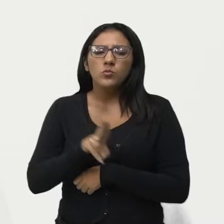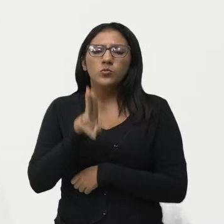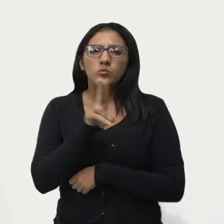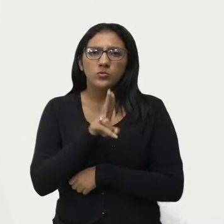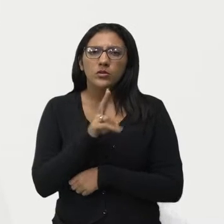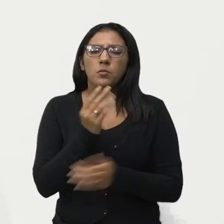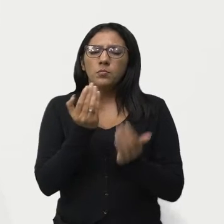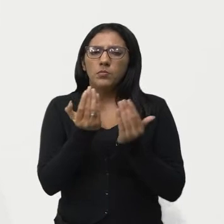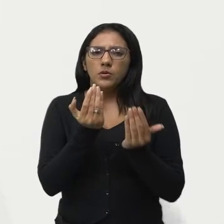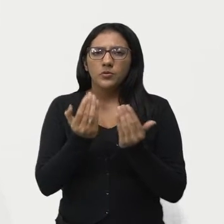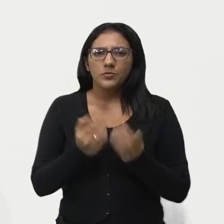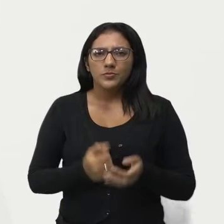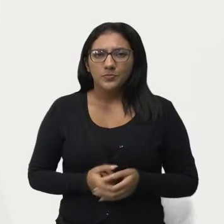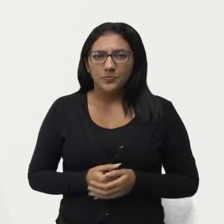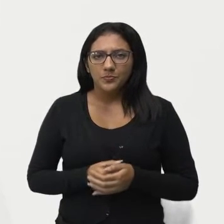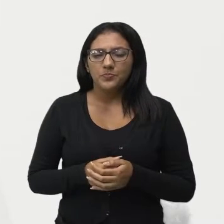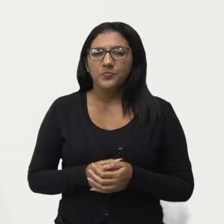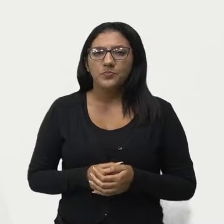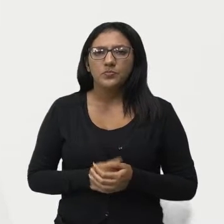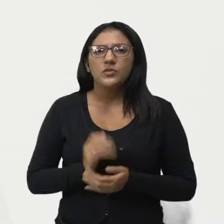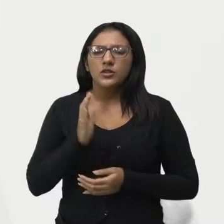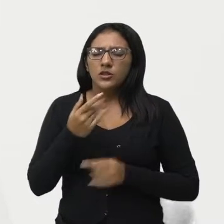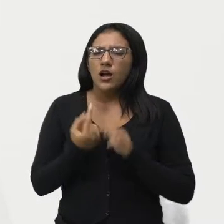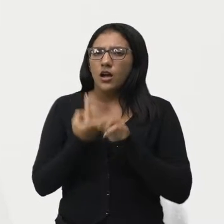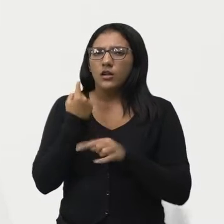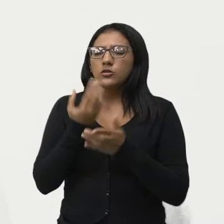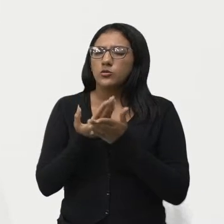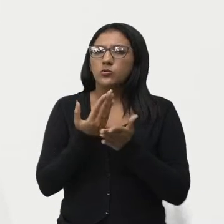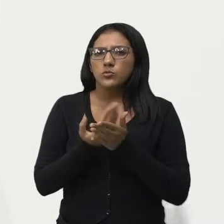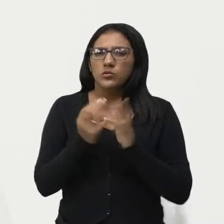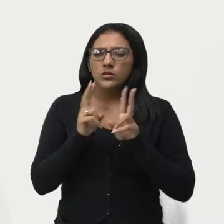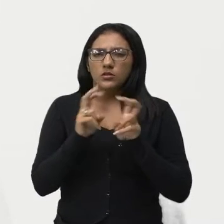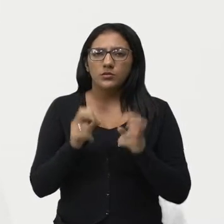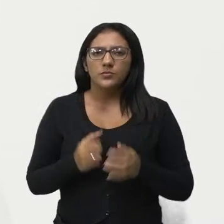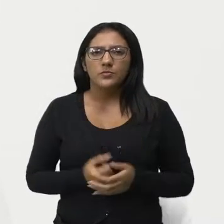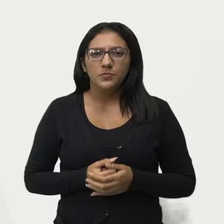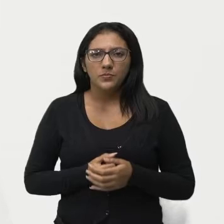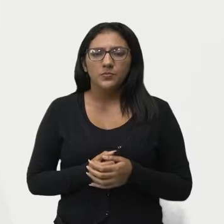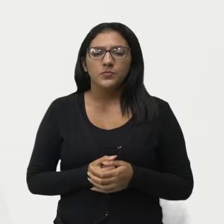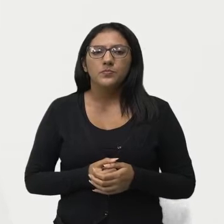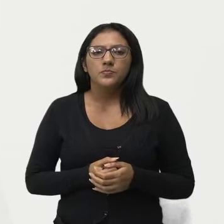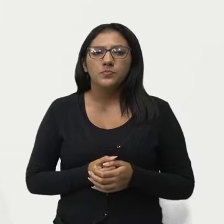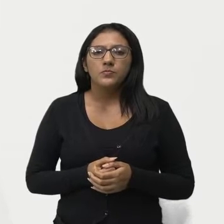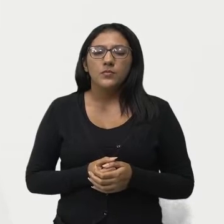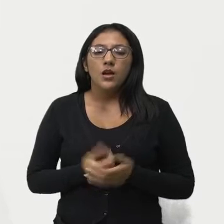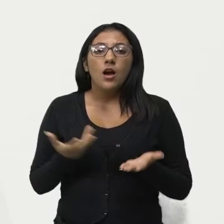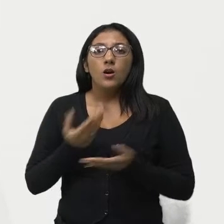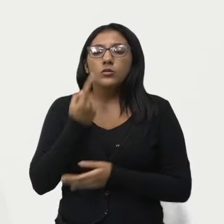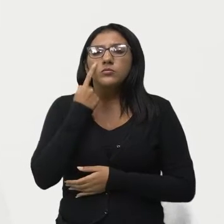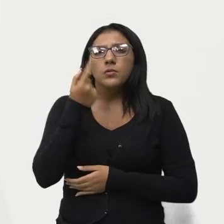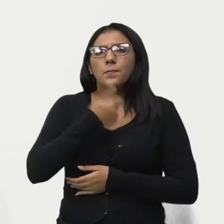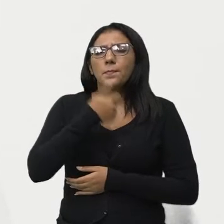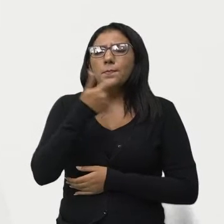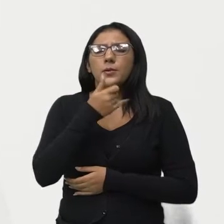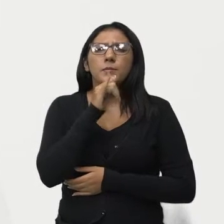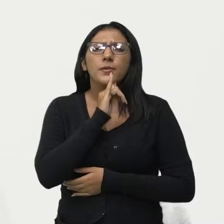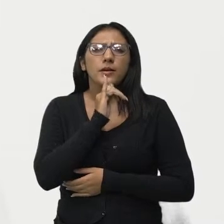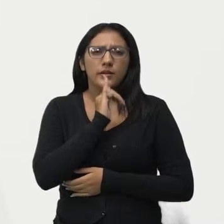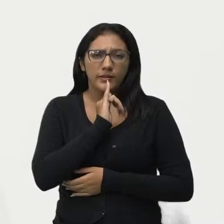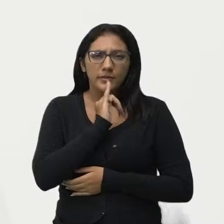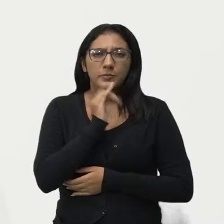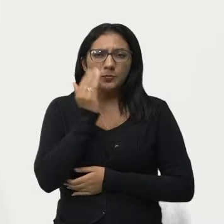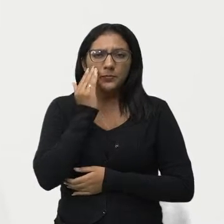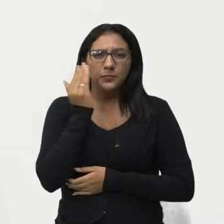das proporções, que nós já vimos aqui nas nossas aulas. Então, olha só esse exemplo que nós separamos aqui para